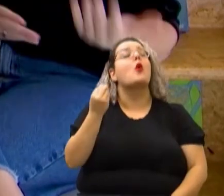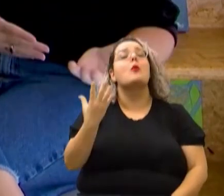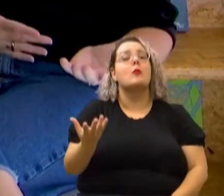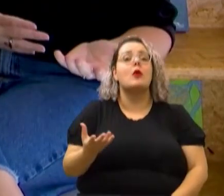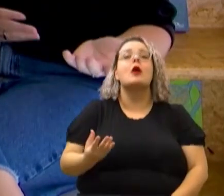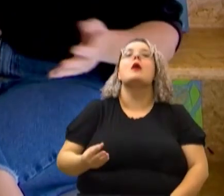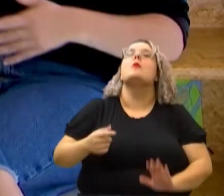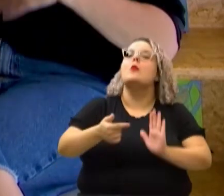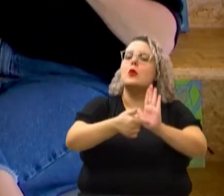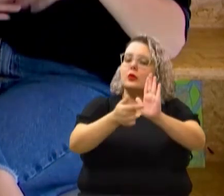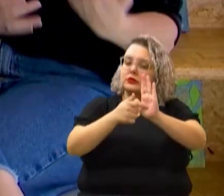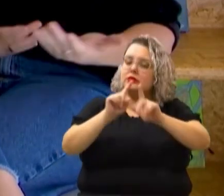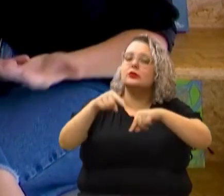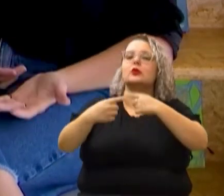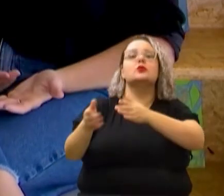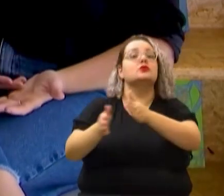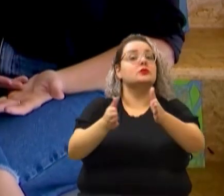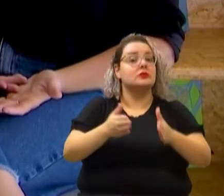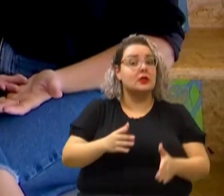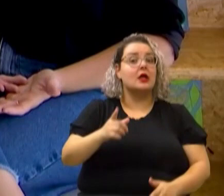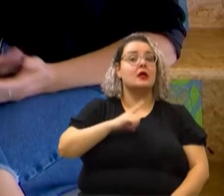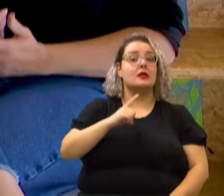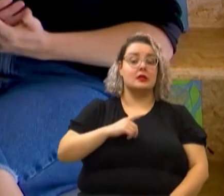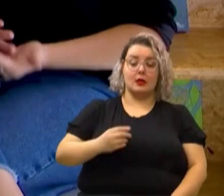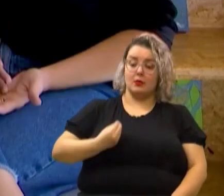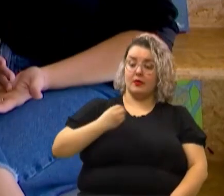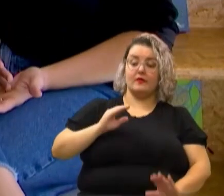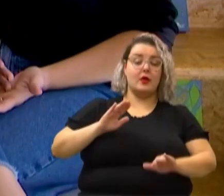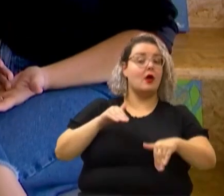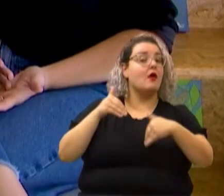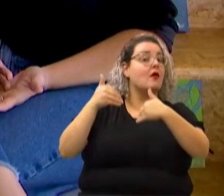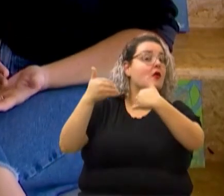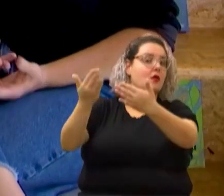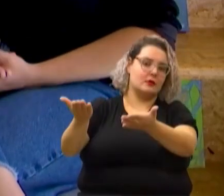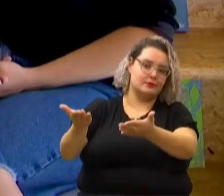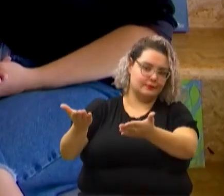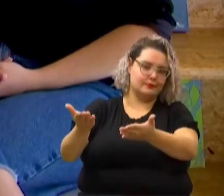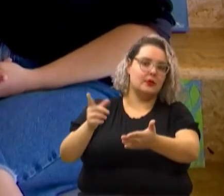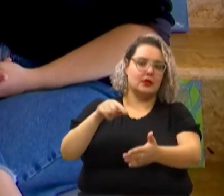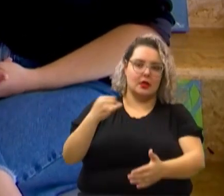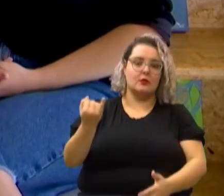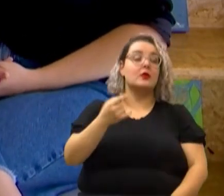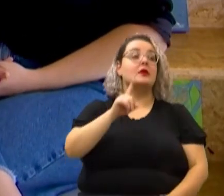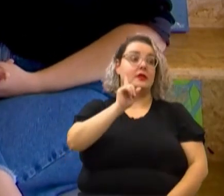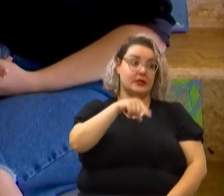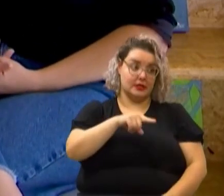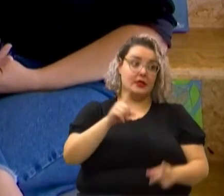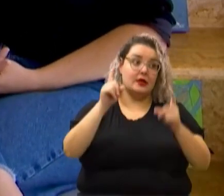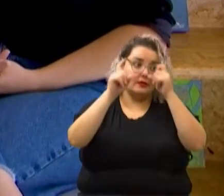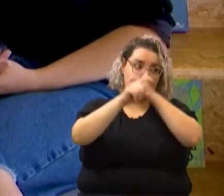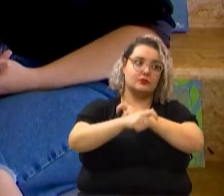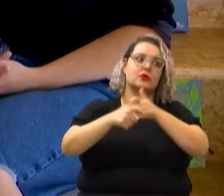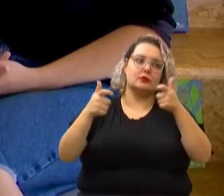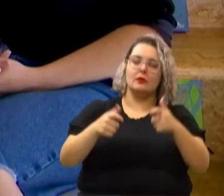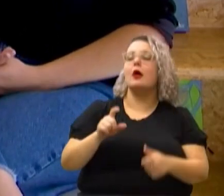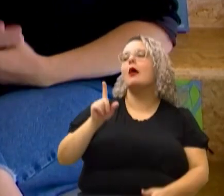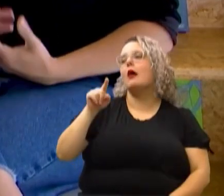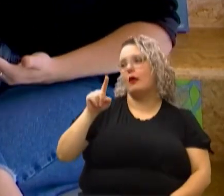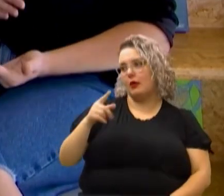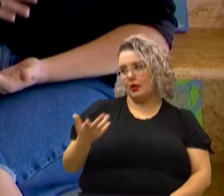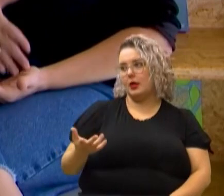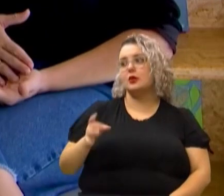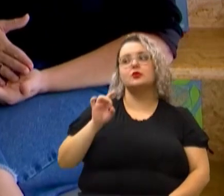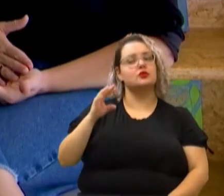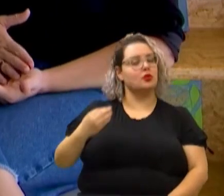mostrando para eles que existe uma vida fora da tela isso é super importante esse é um grande desafio isso é um grande desafio